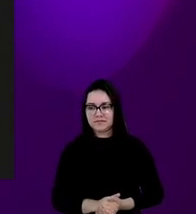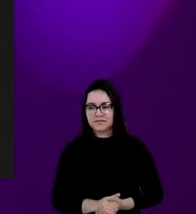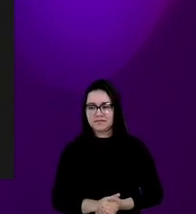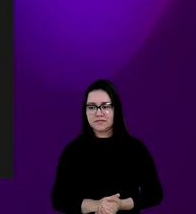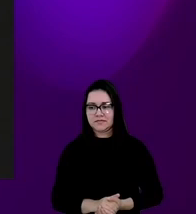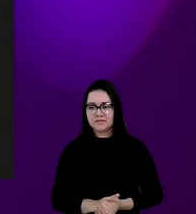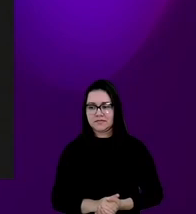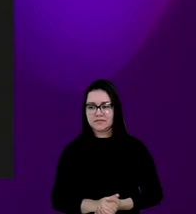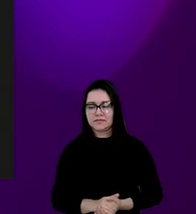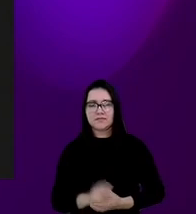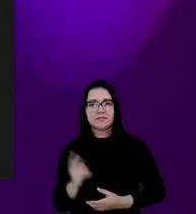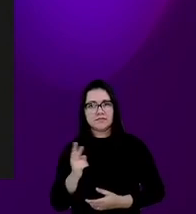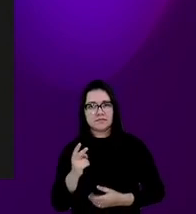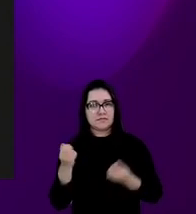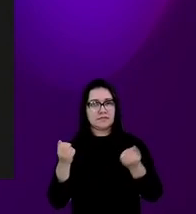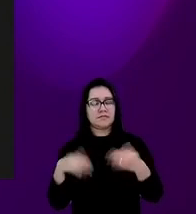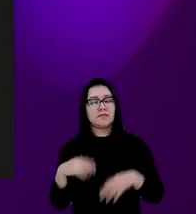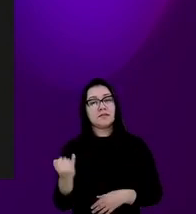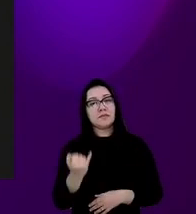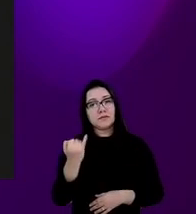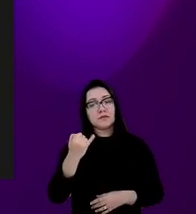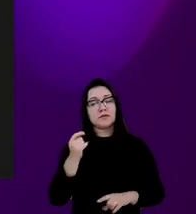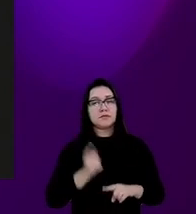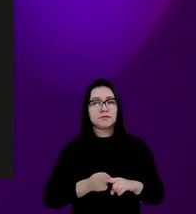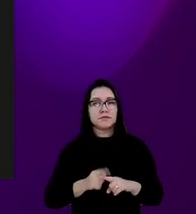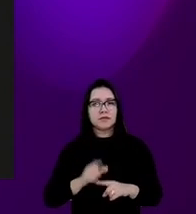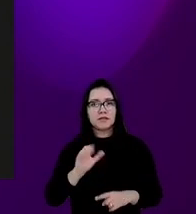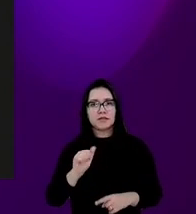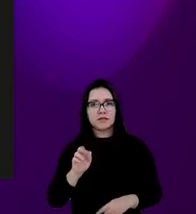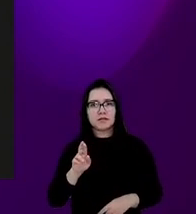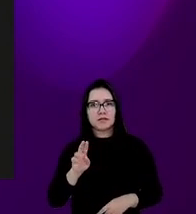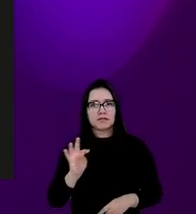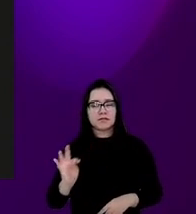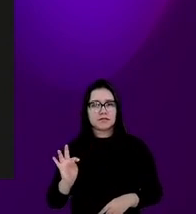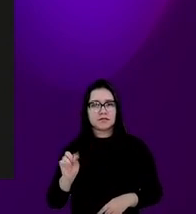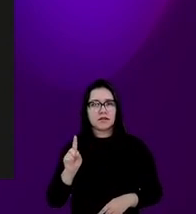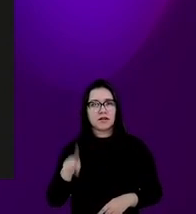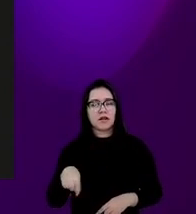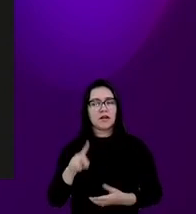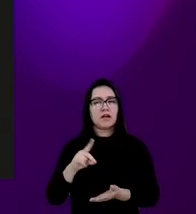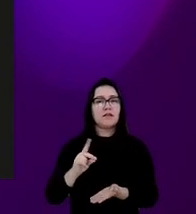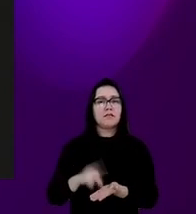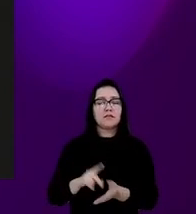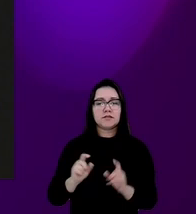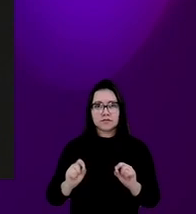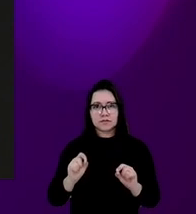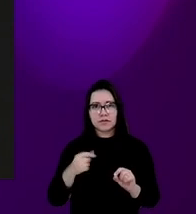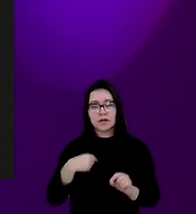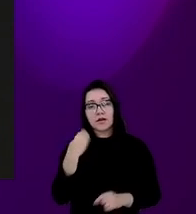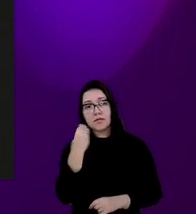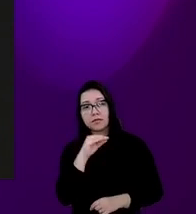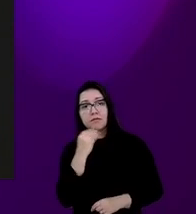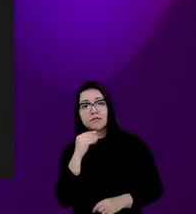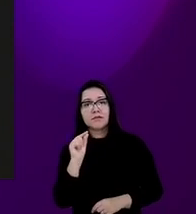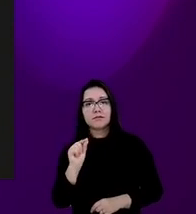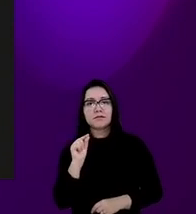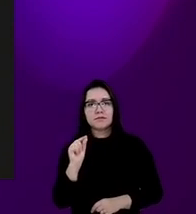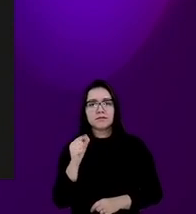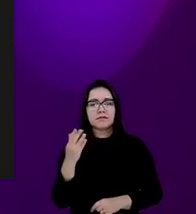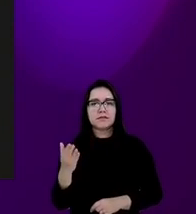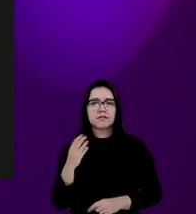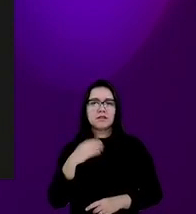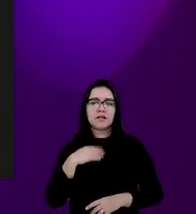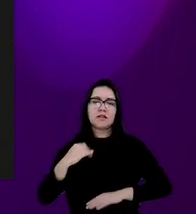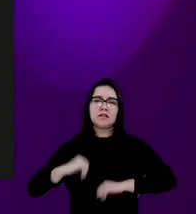e o Ângelo disseram é muito importante, que o CAR-T, na verdade, se aproveita, né, da